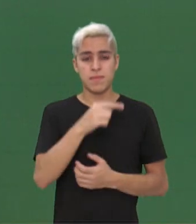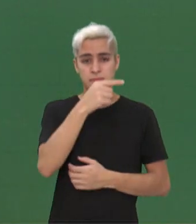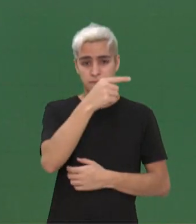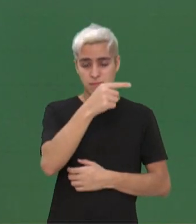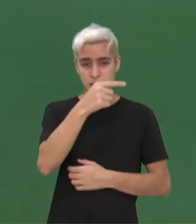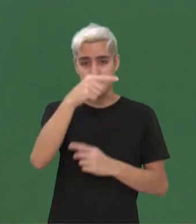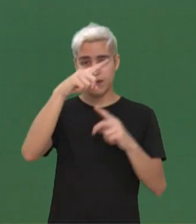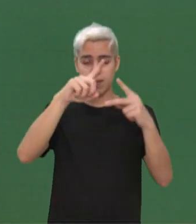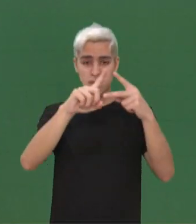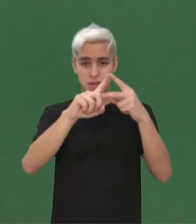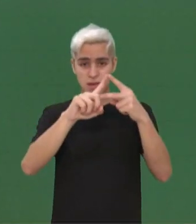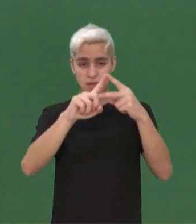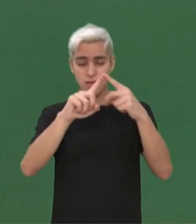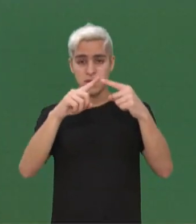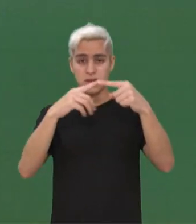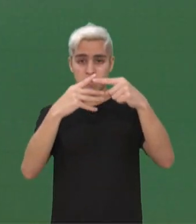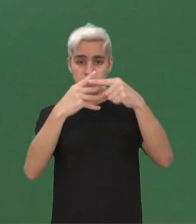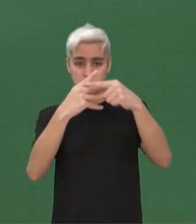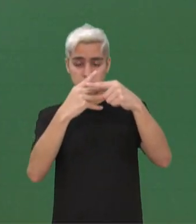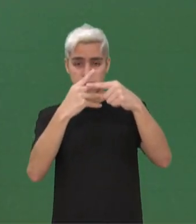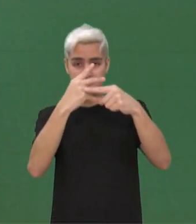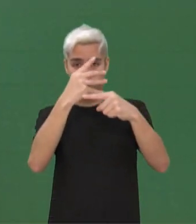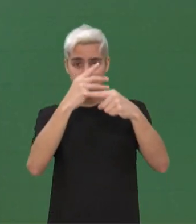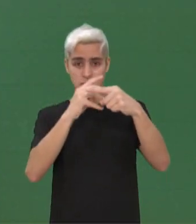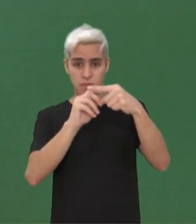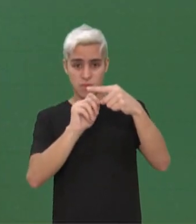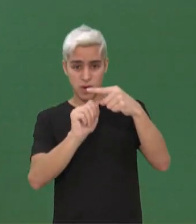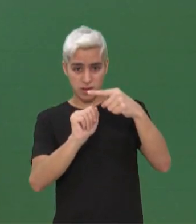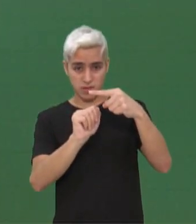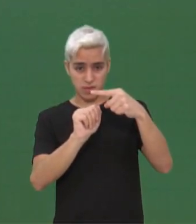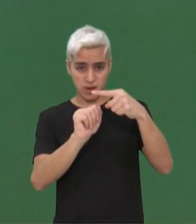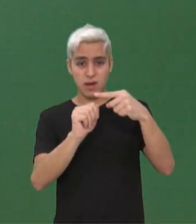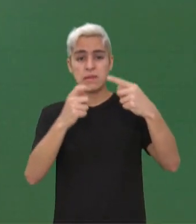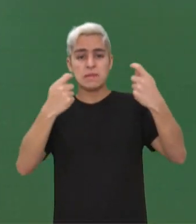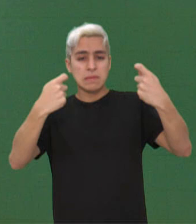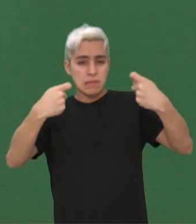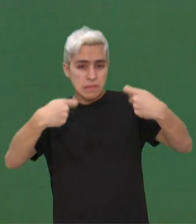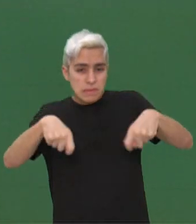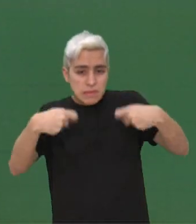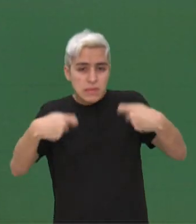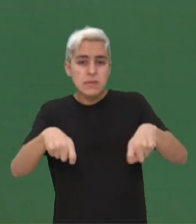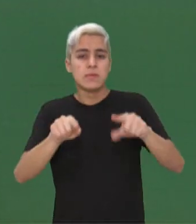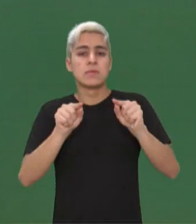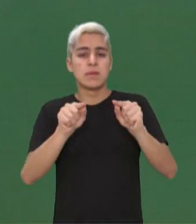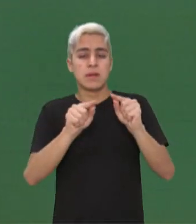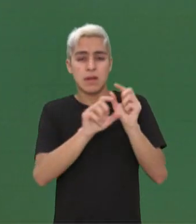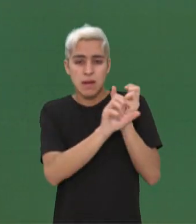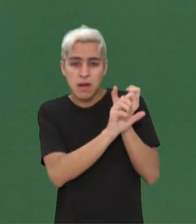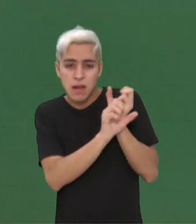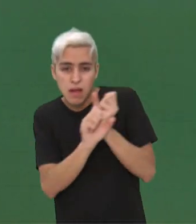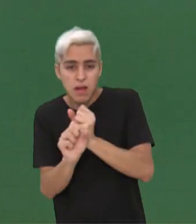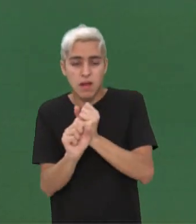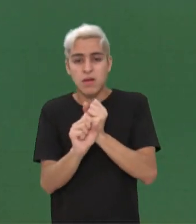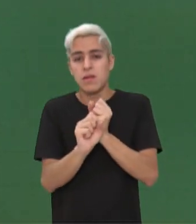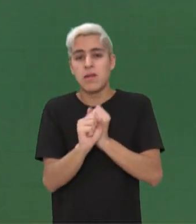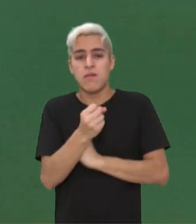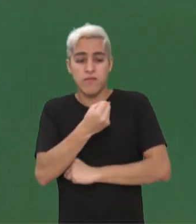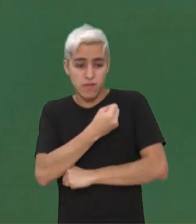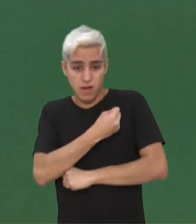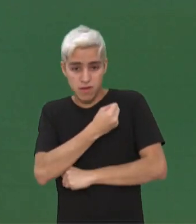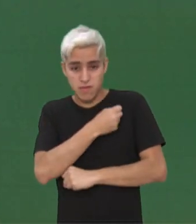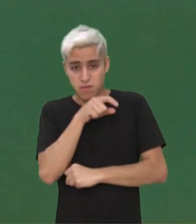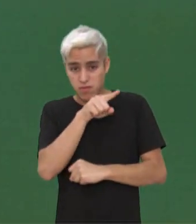delta sobre 4 vezes A, eu preciso calcular o valor do delta